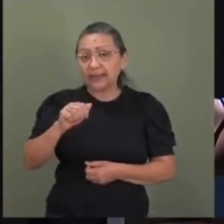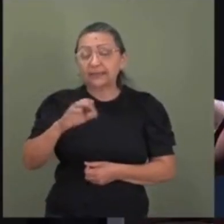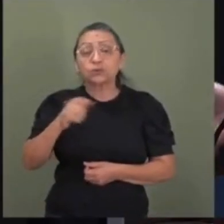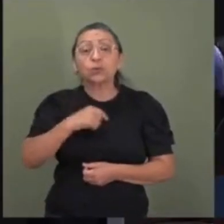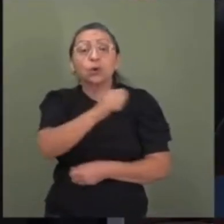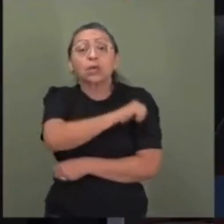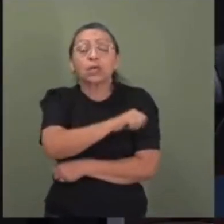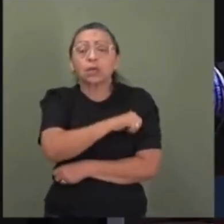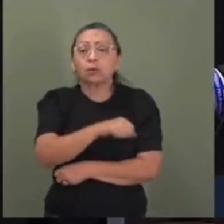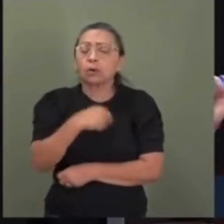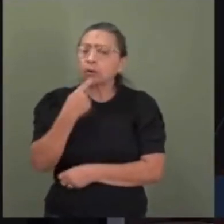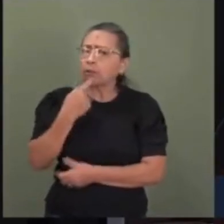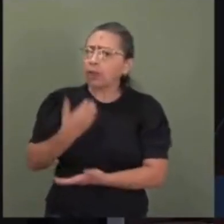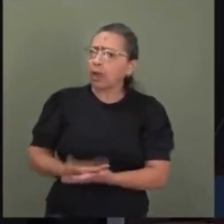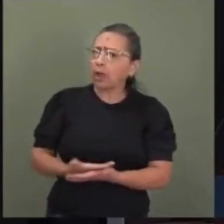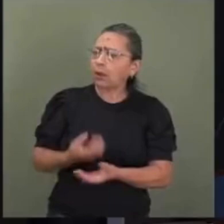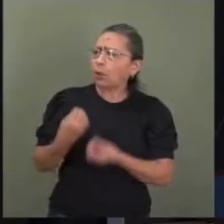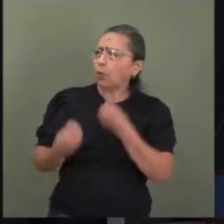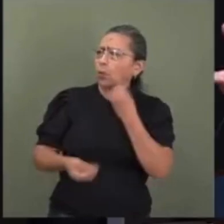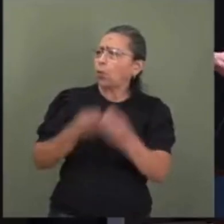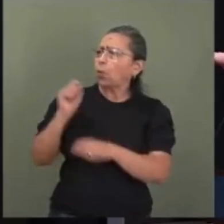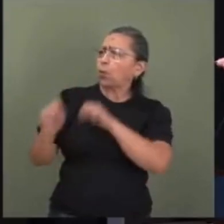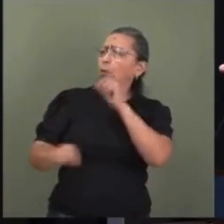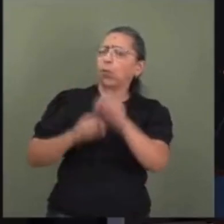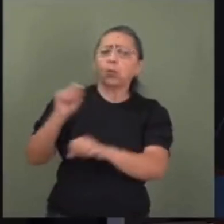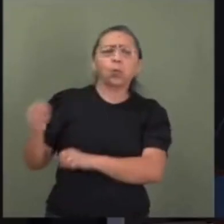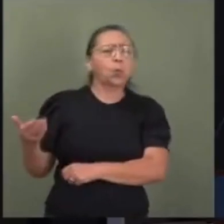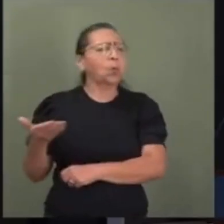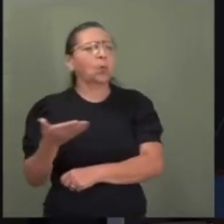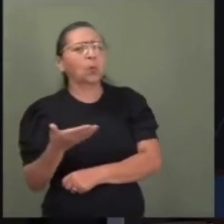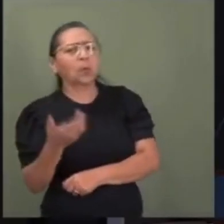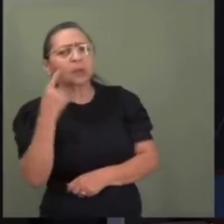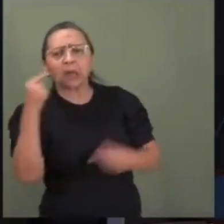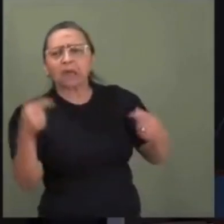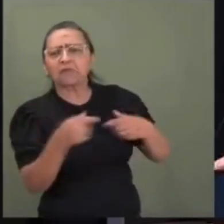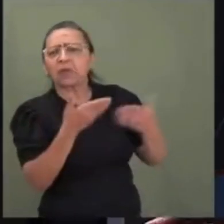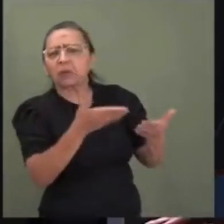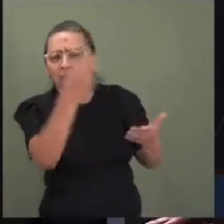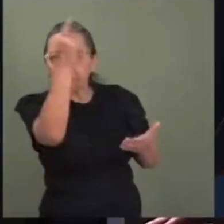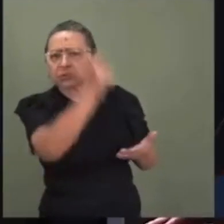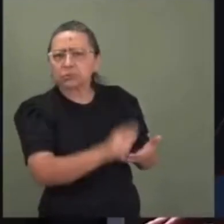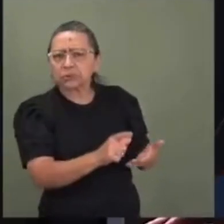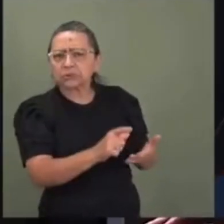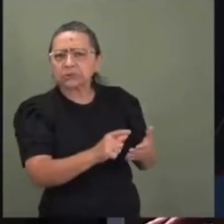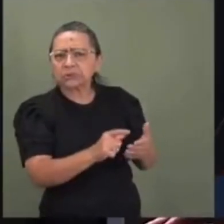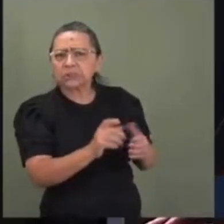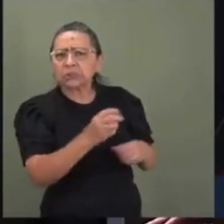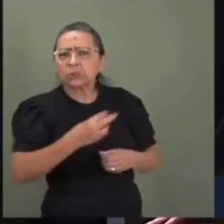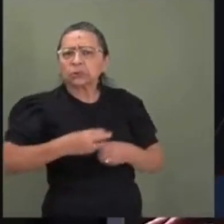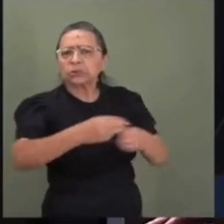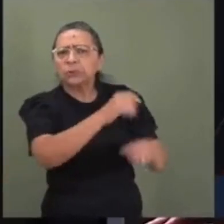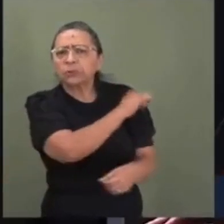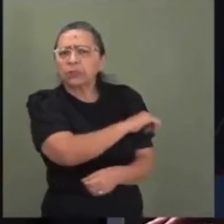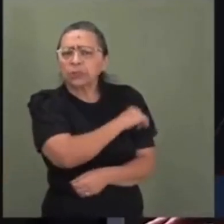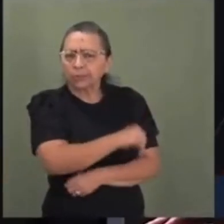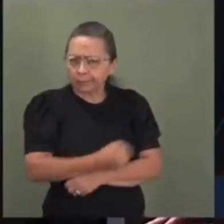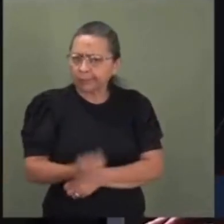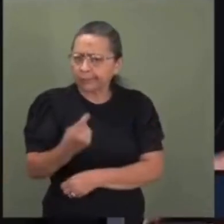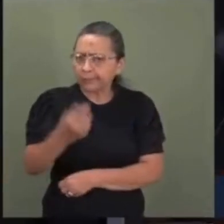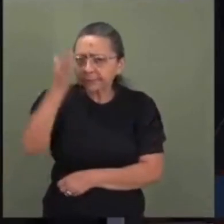ficou se perguntando né Qual a relação que haveria com as pessoas Duque de Caxias e sabe Senador